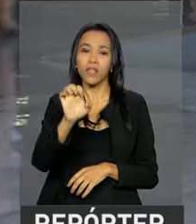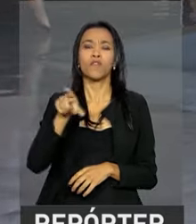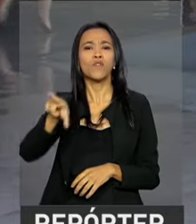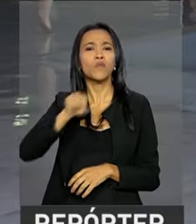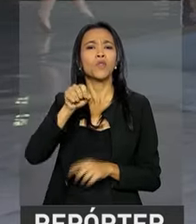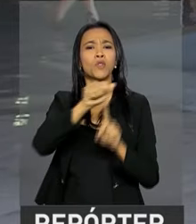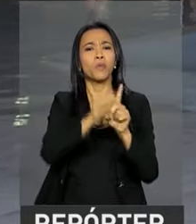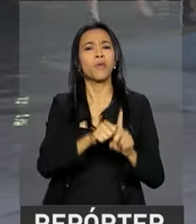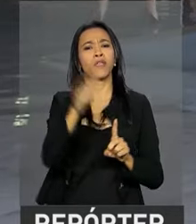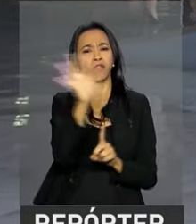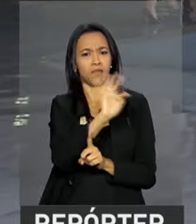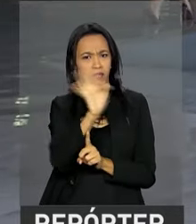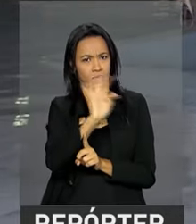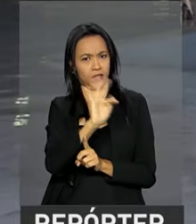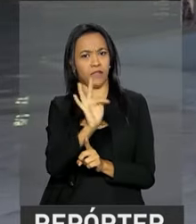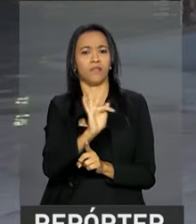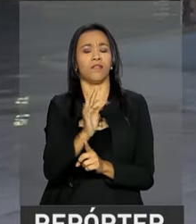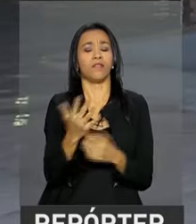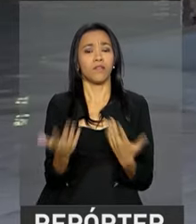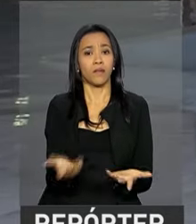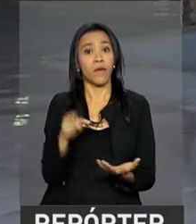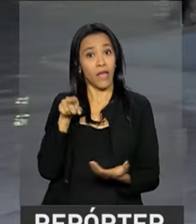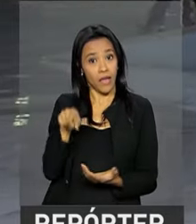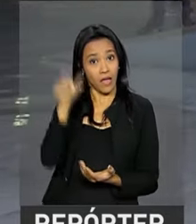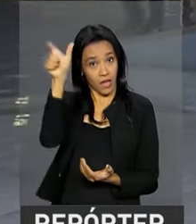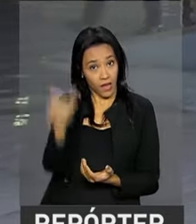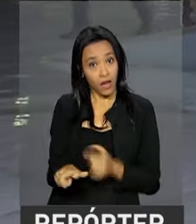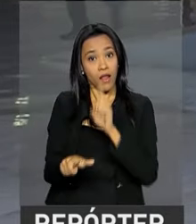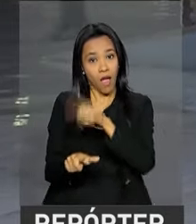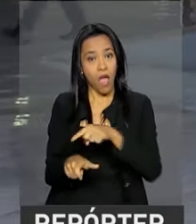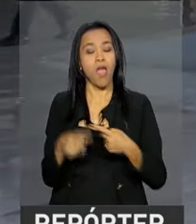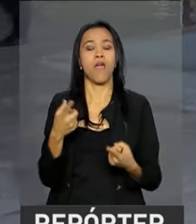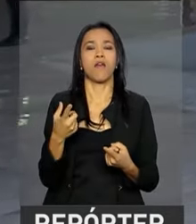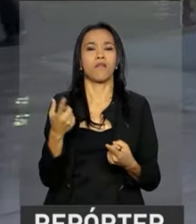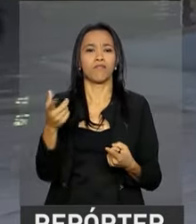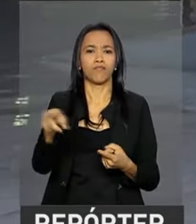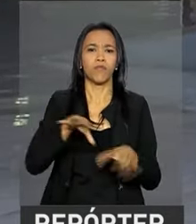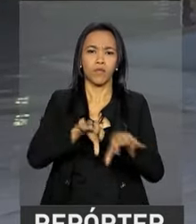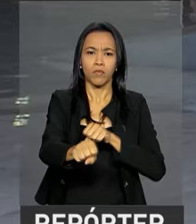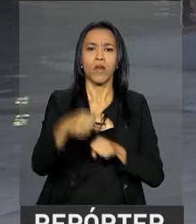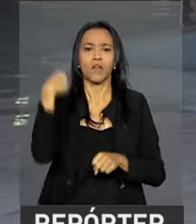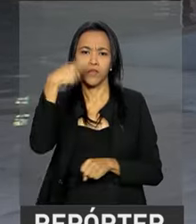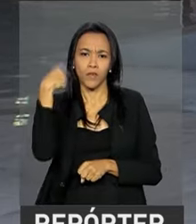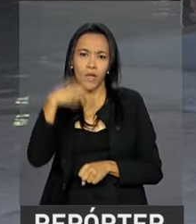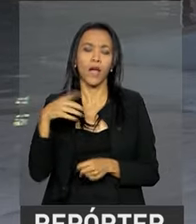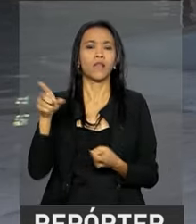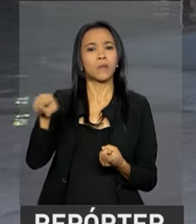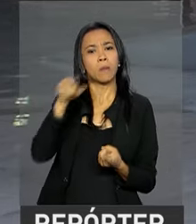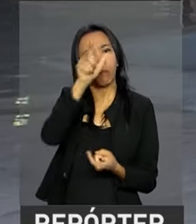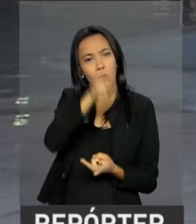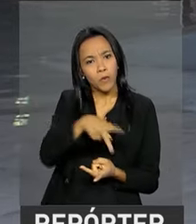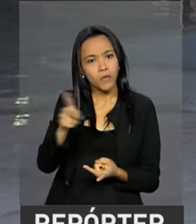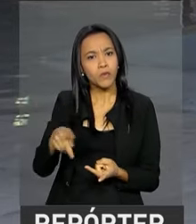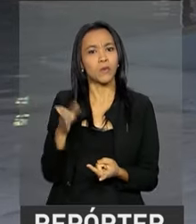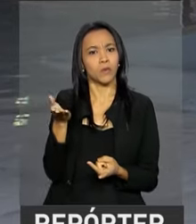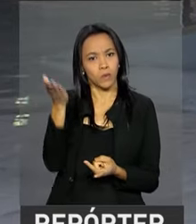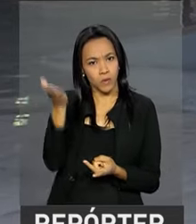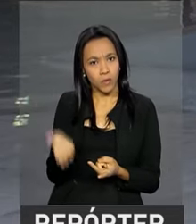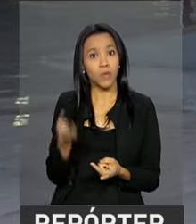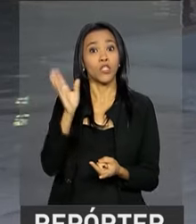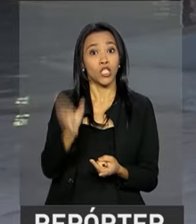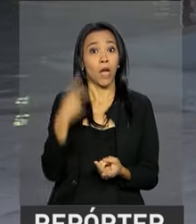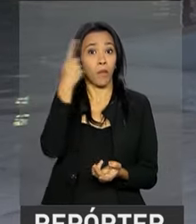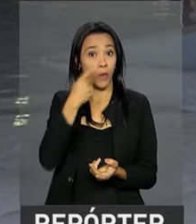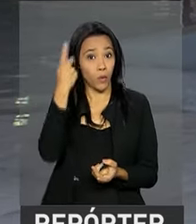último mês de fevereiro Alexandre de Moraes é jurista é consultor jurídico advogado professor também já atuou como